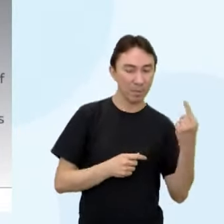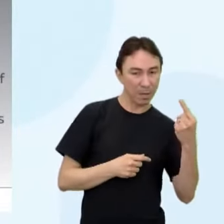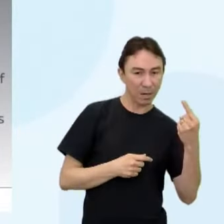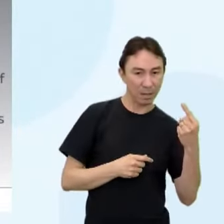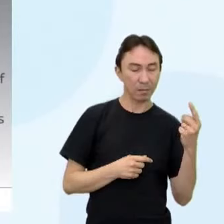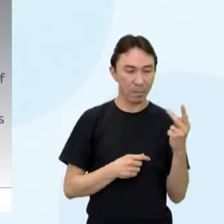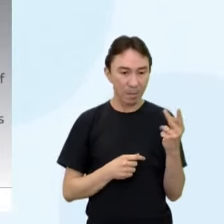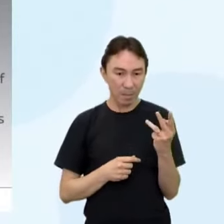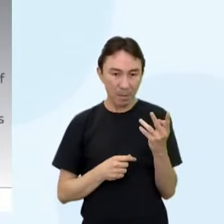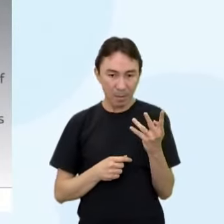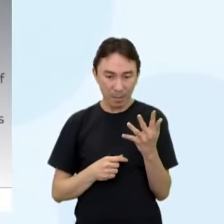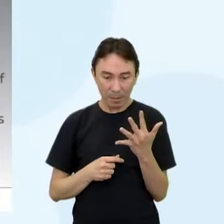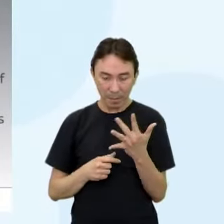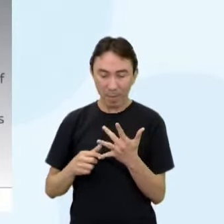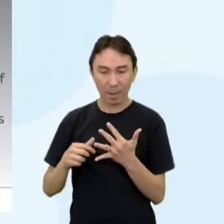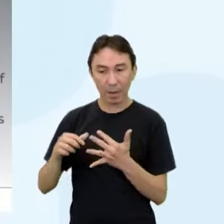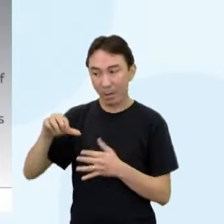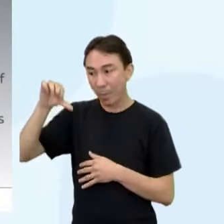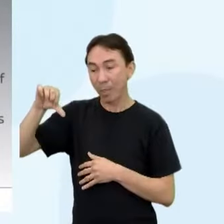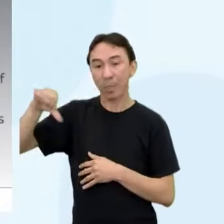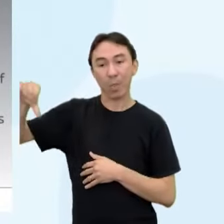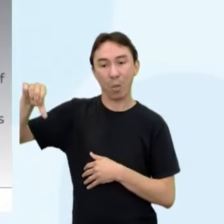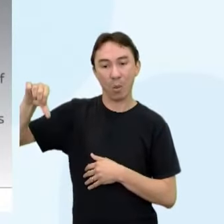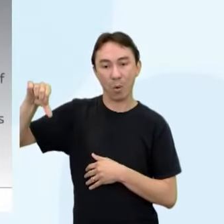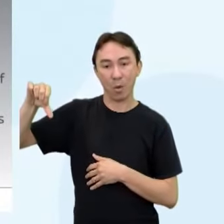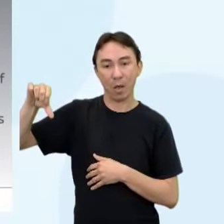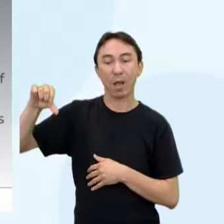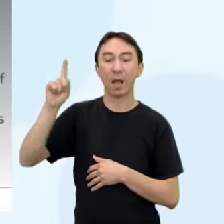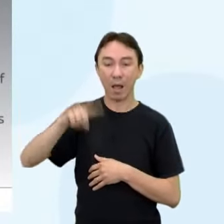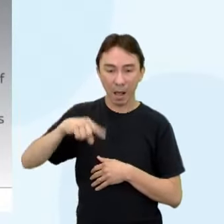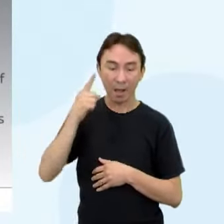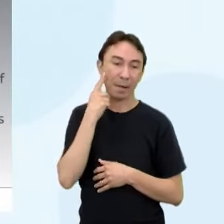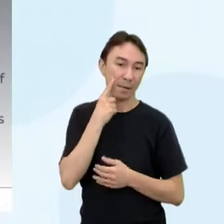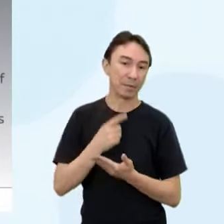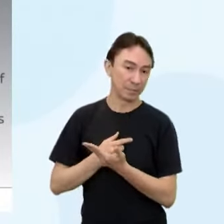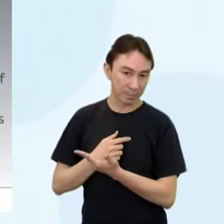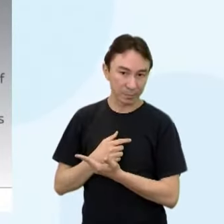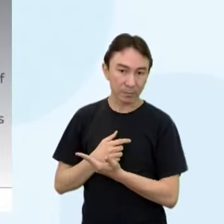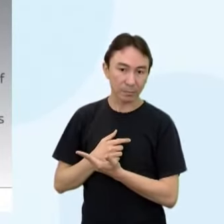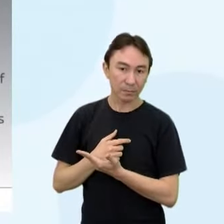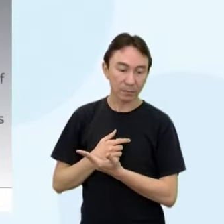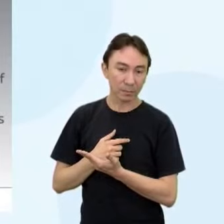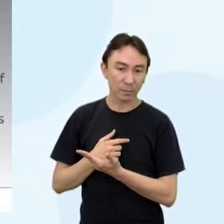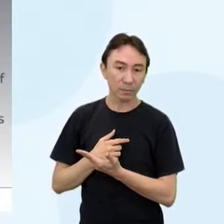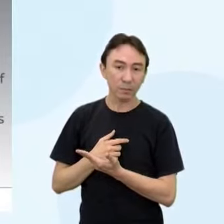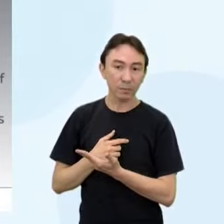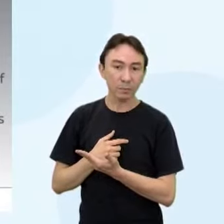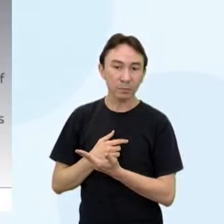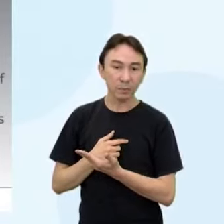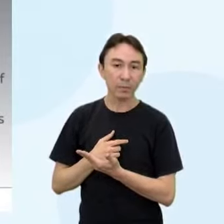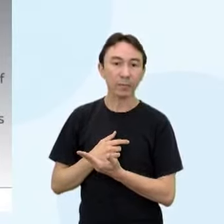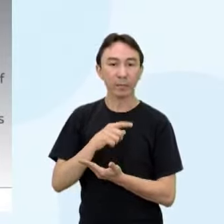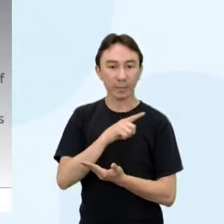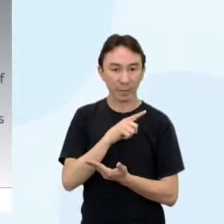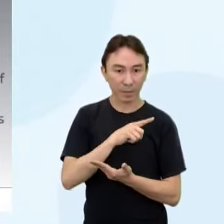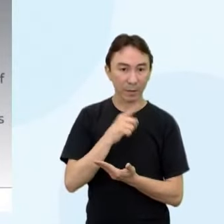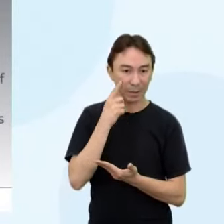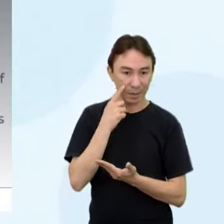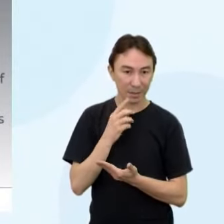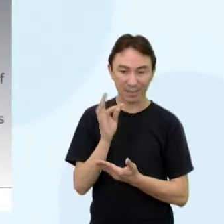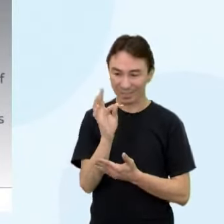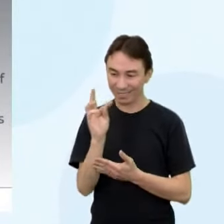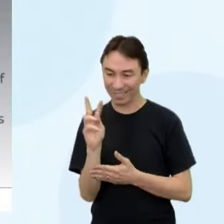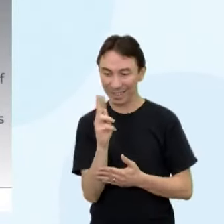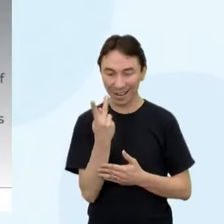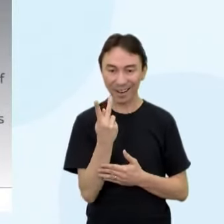viu, o segundo, o terceiro que é a Terra. Então, ele foi lá o nono planeta, né? A gente tem aqui o número cardinal com TH.